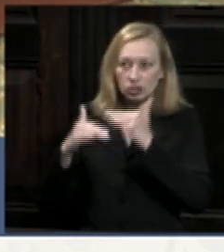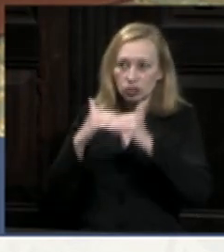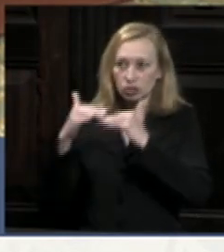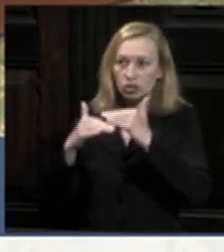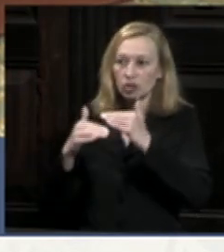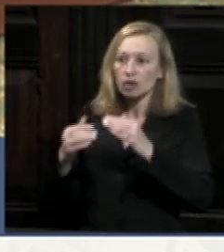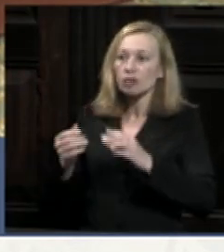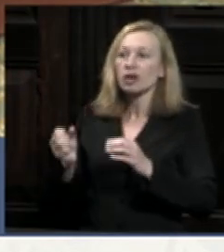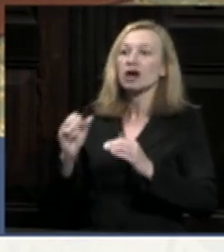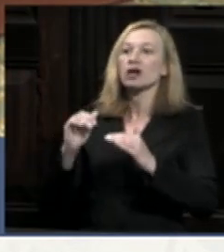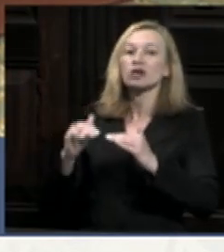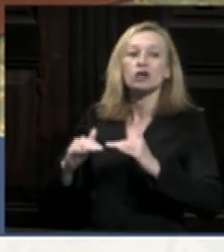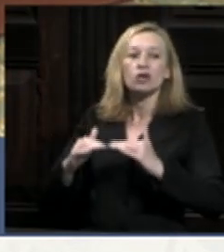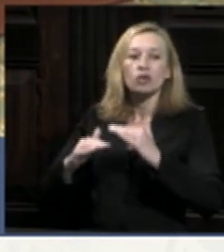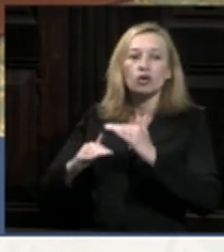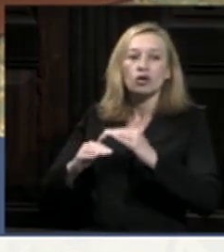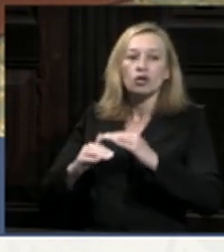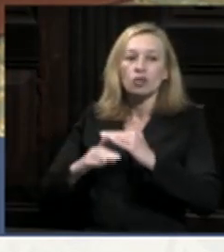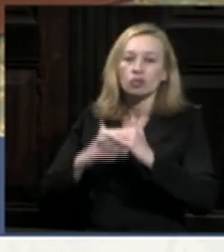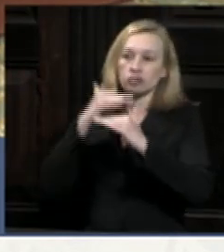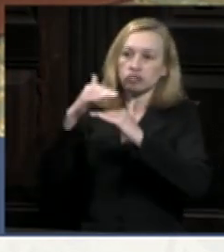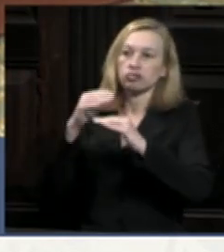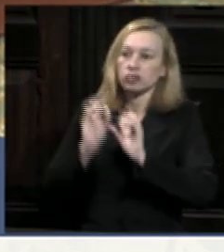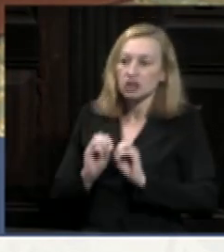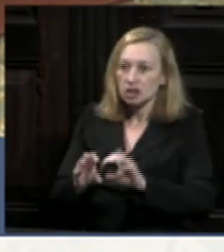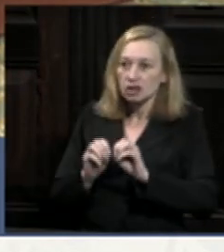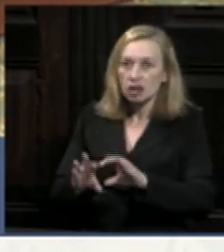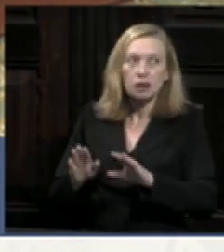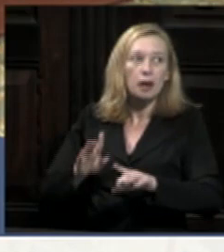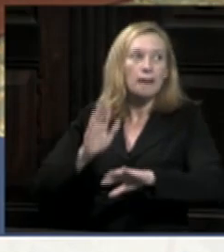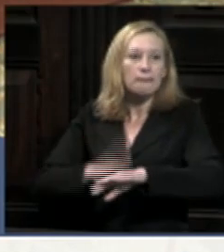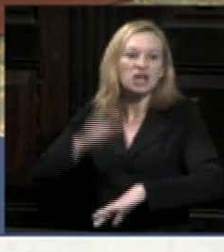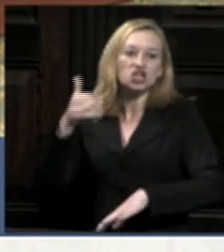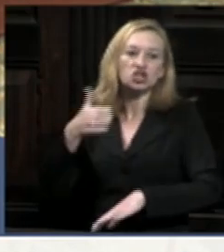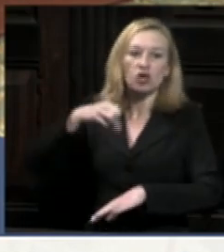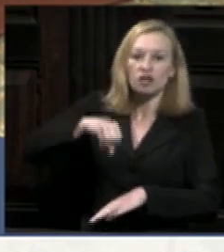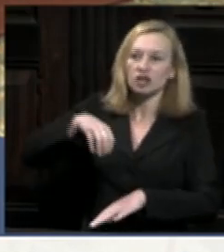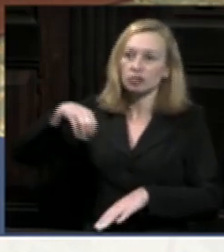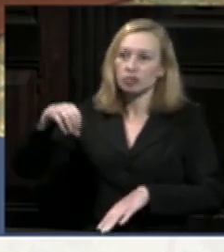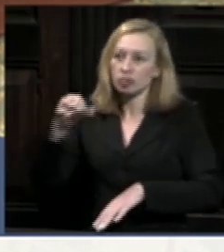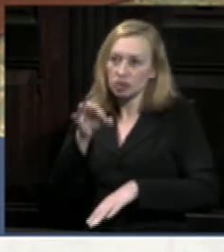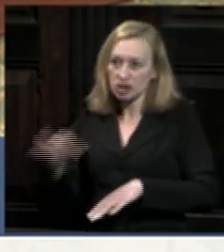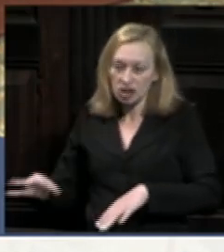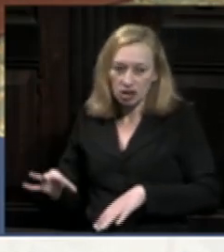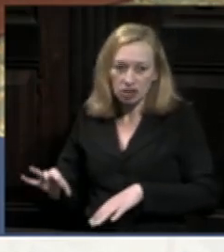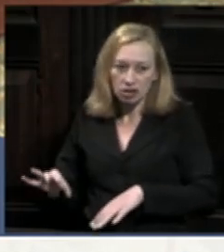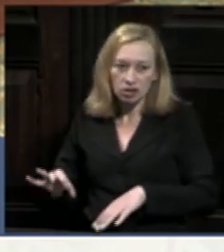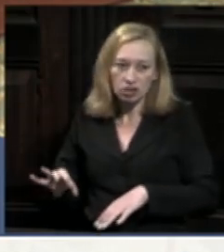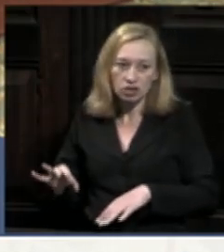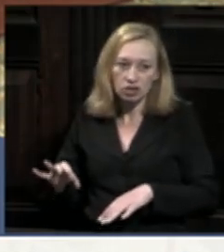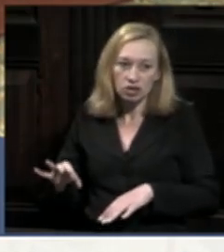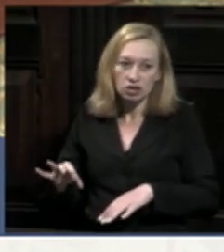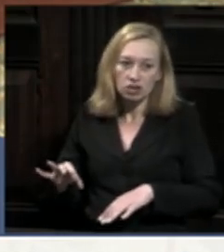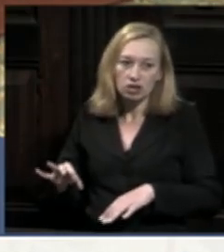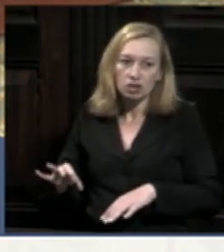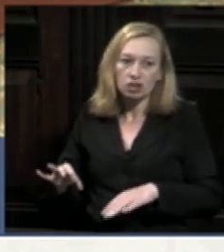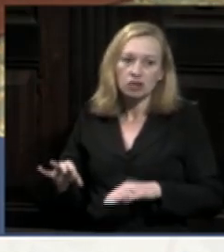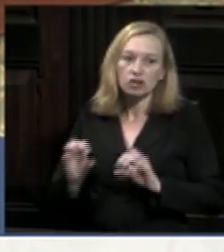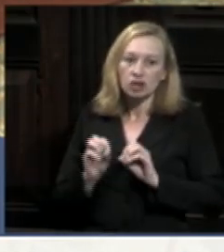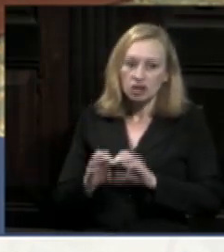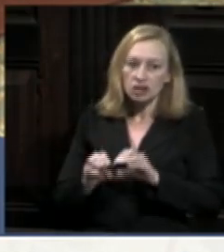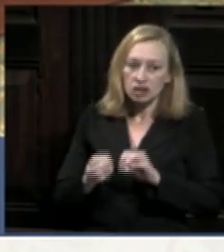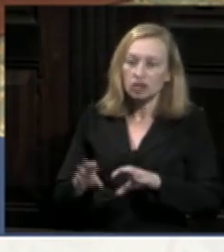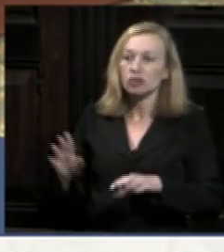superior mais de 90% das pesquisas no brasil estão nas universidades públicas ea